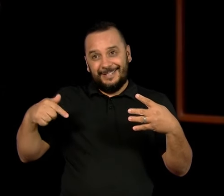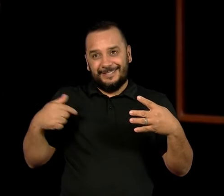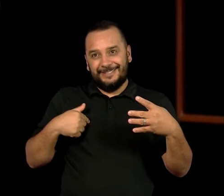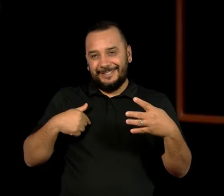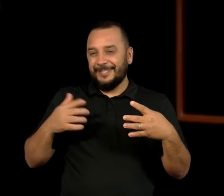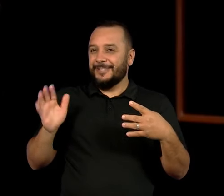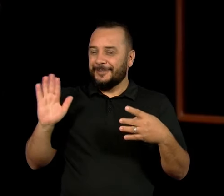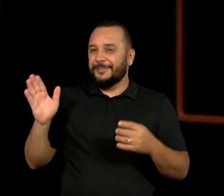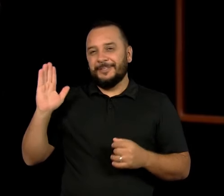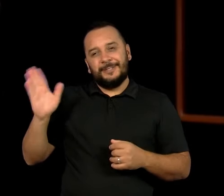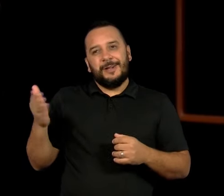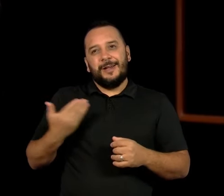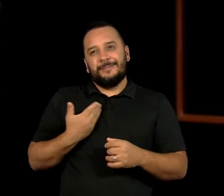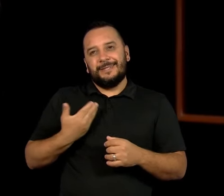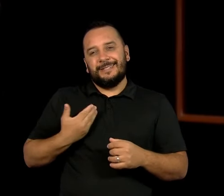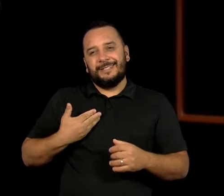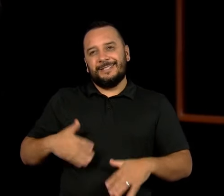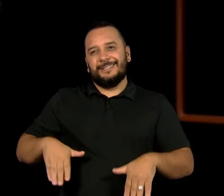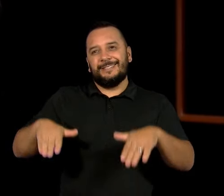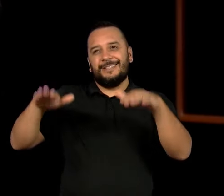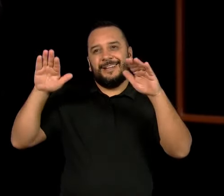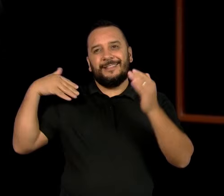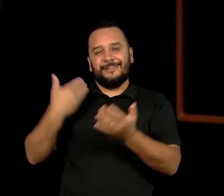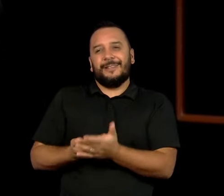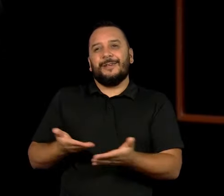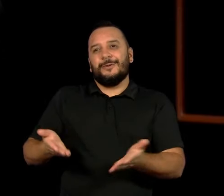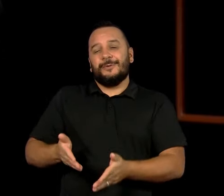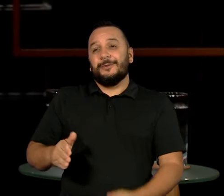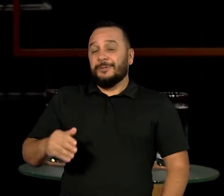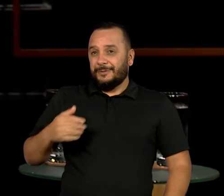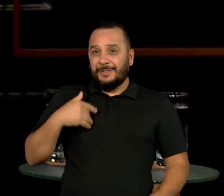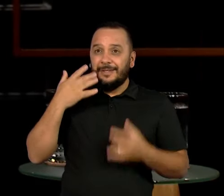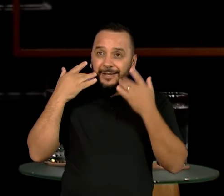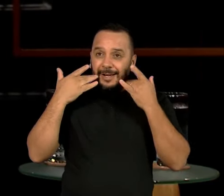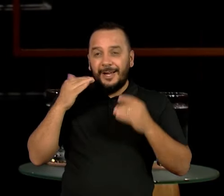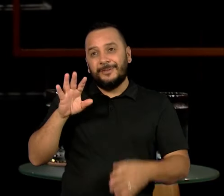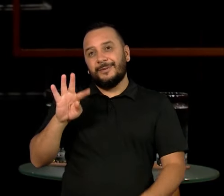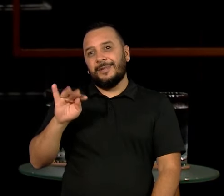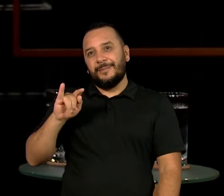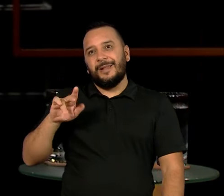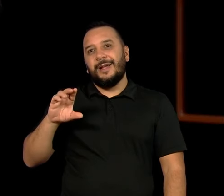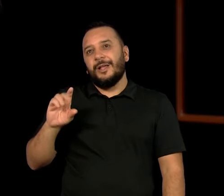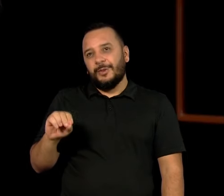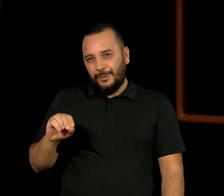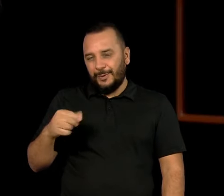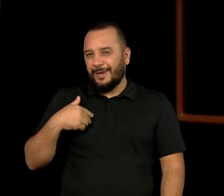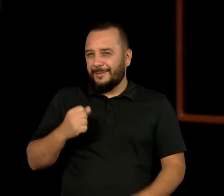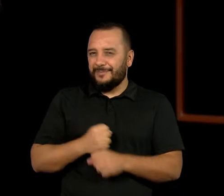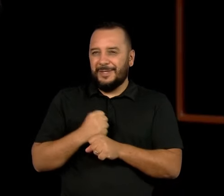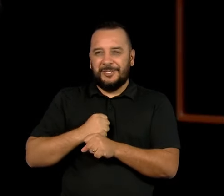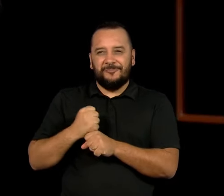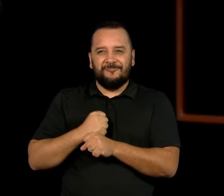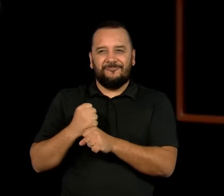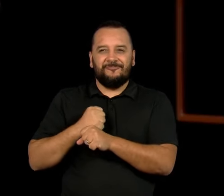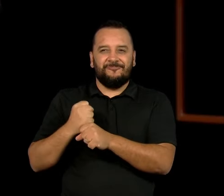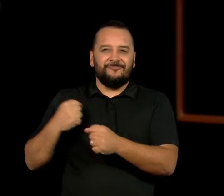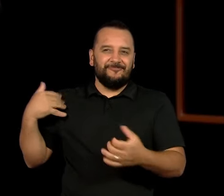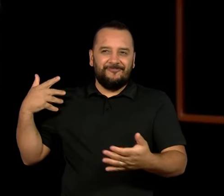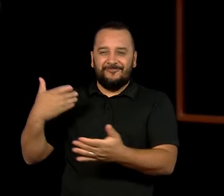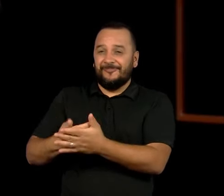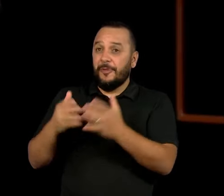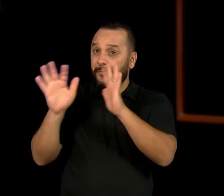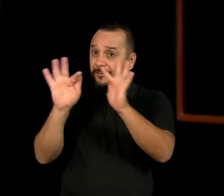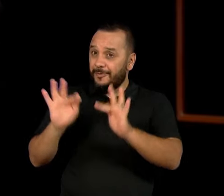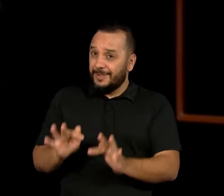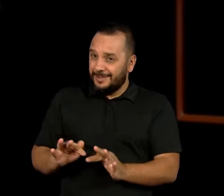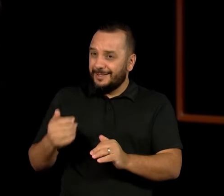que perdura até hoje. É tão bom a gente ter esses amigos de décadas. Então, é uma felicidade para